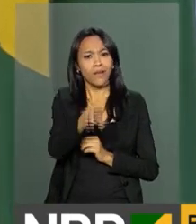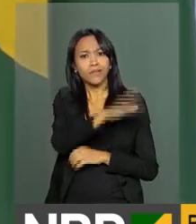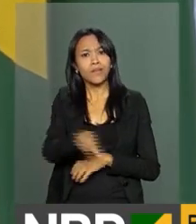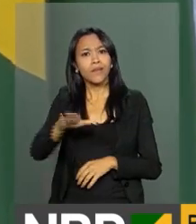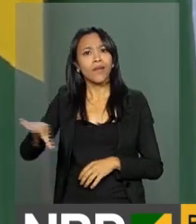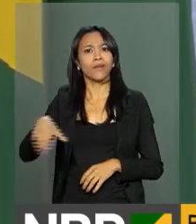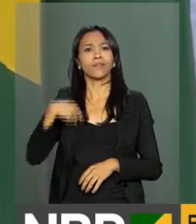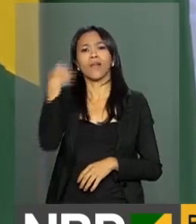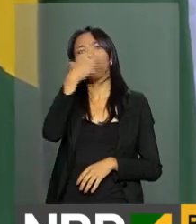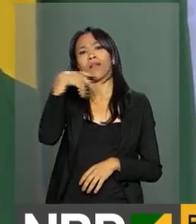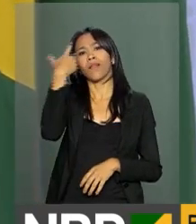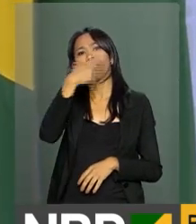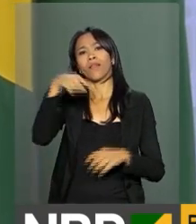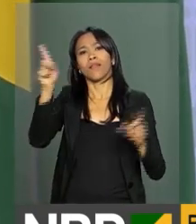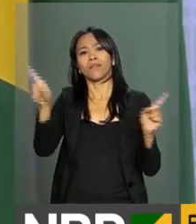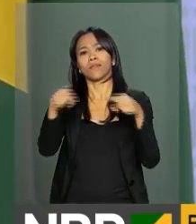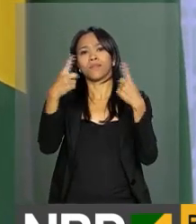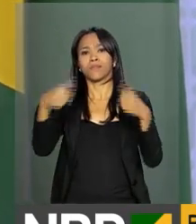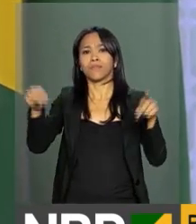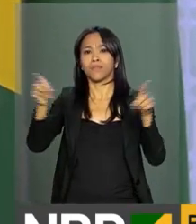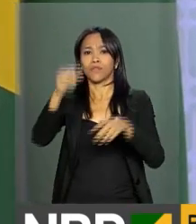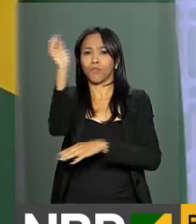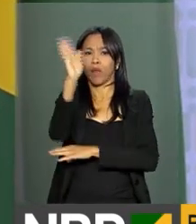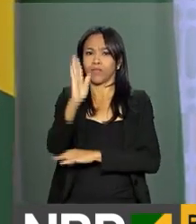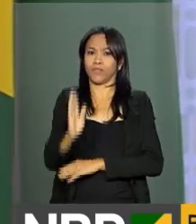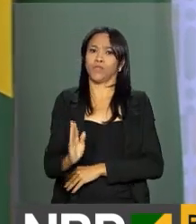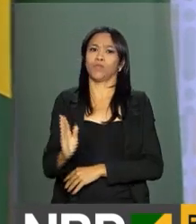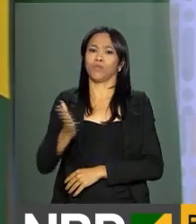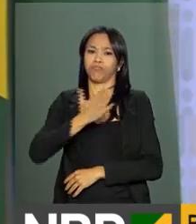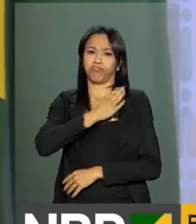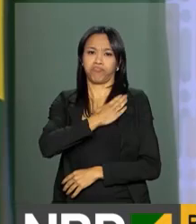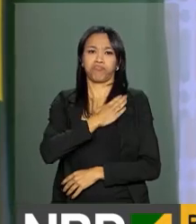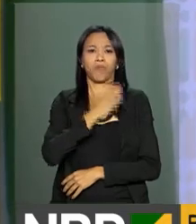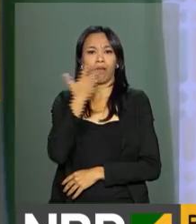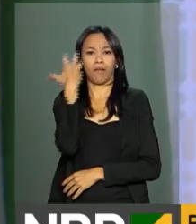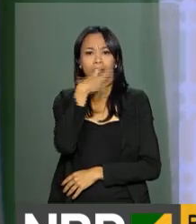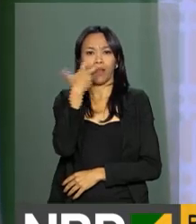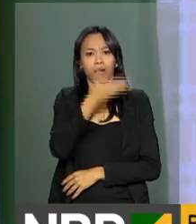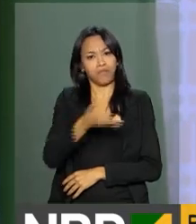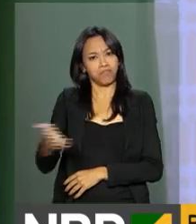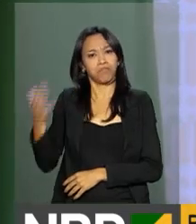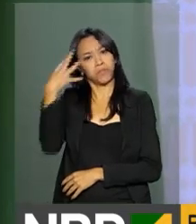cantou o hino nacional, né? Foi uma coisa bonita e emocionante.